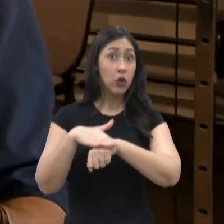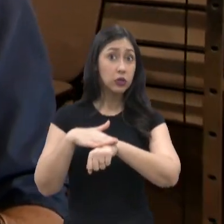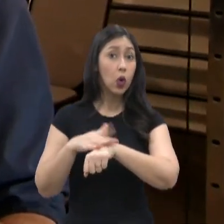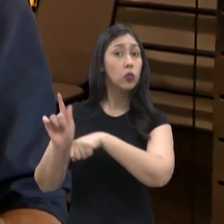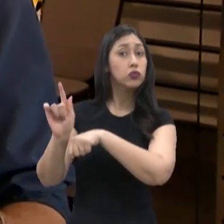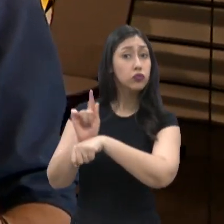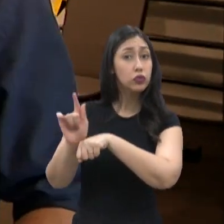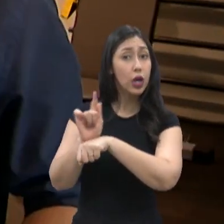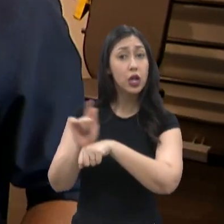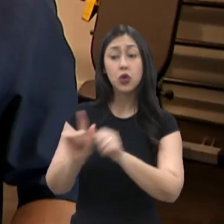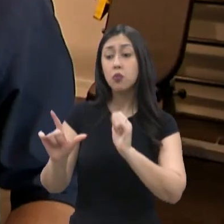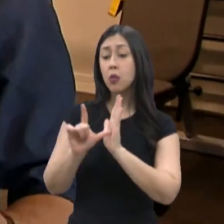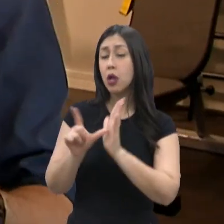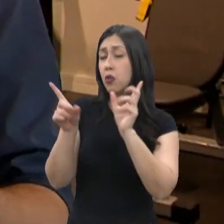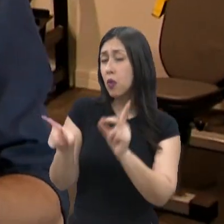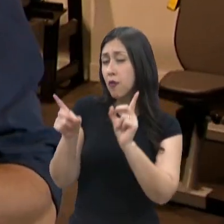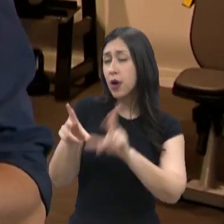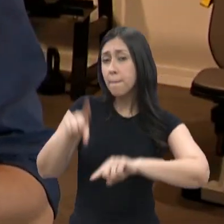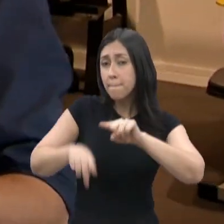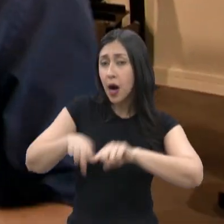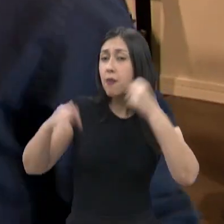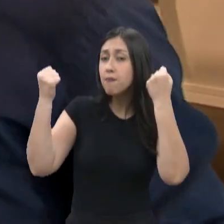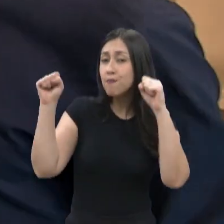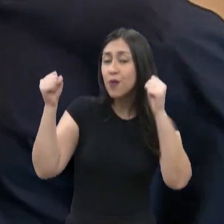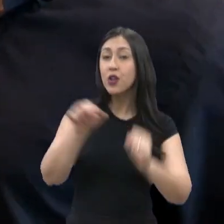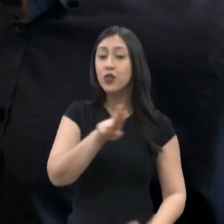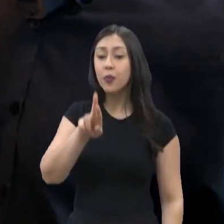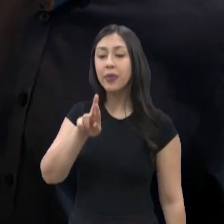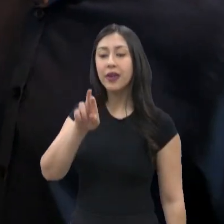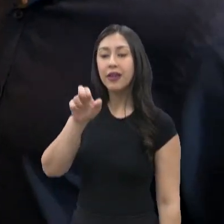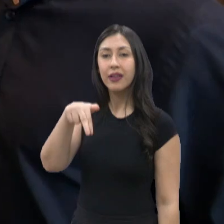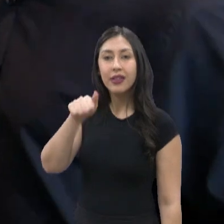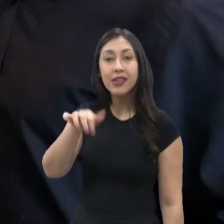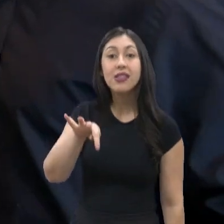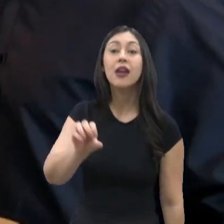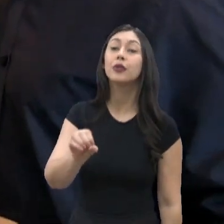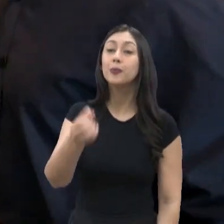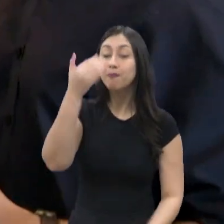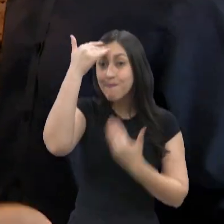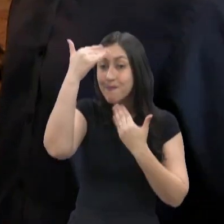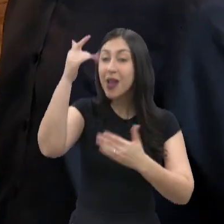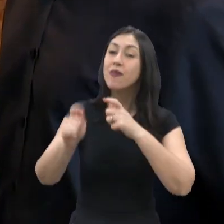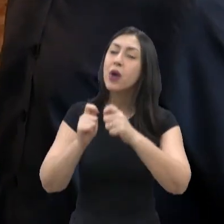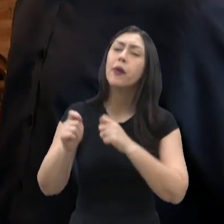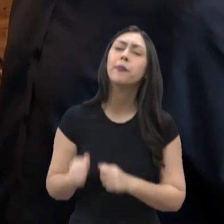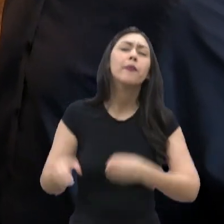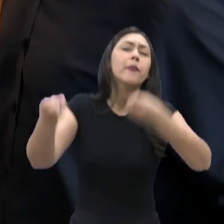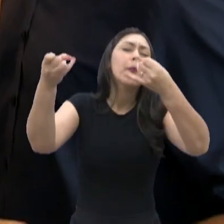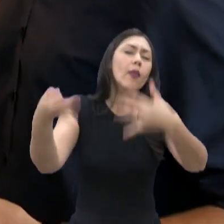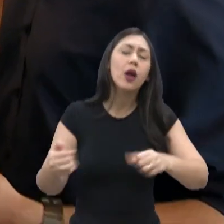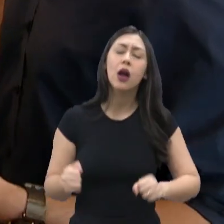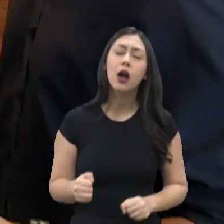de equipamentos fitness aqui de São José dos Campos, o Renato Gabas. Renato, muito obrigado pela sua entrevista. Conta pra gente, você também